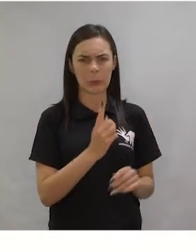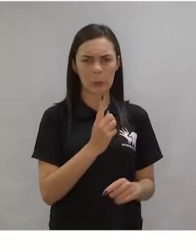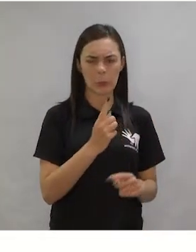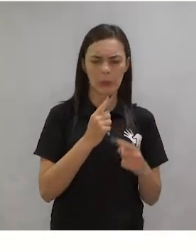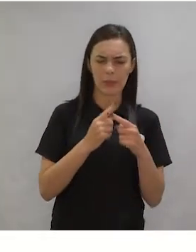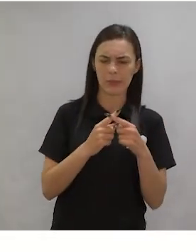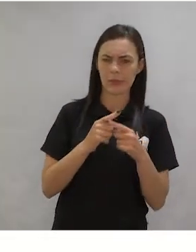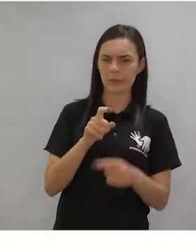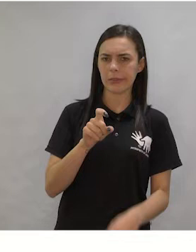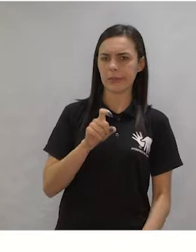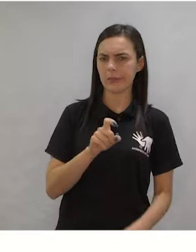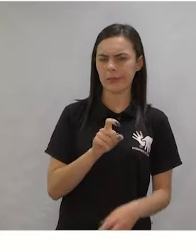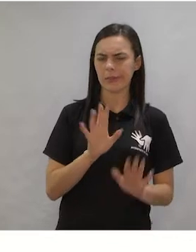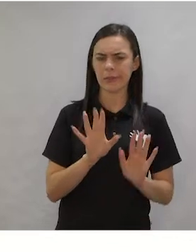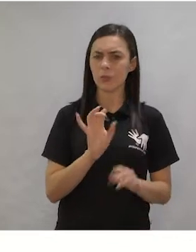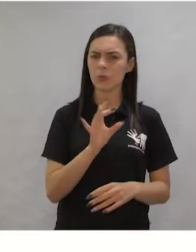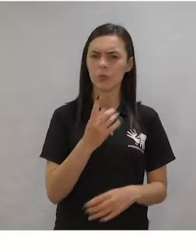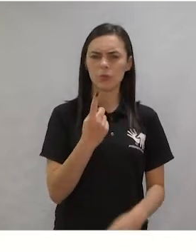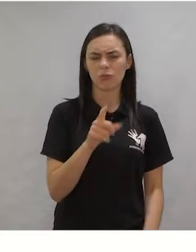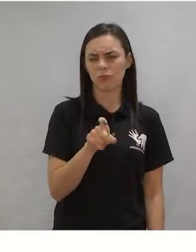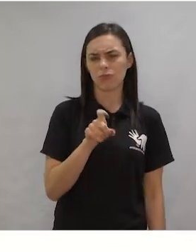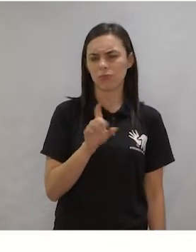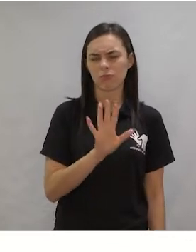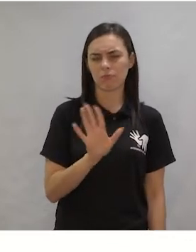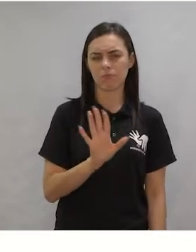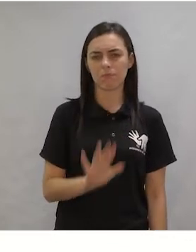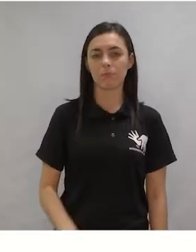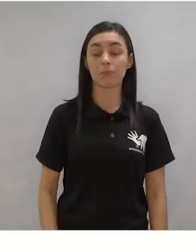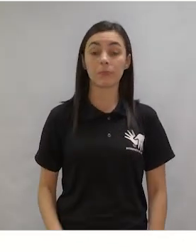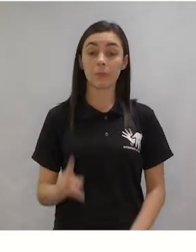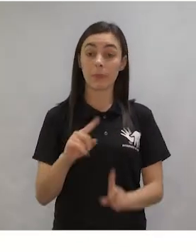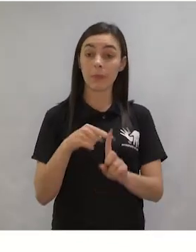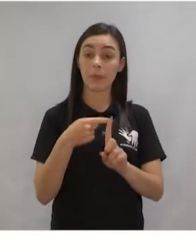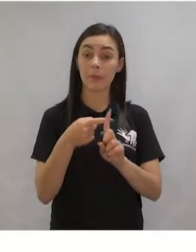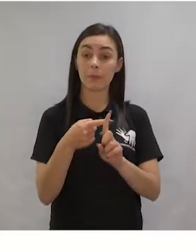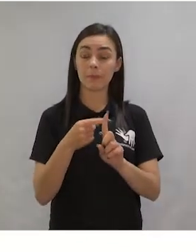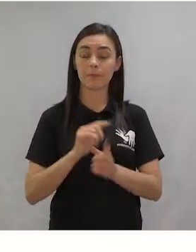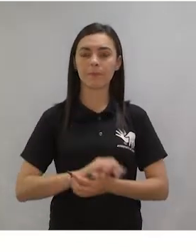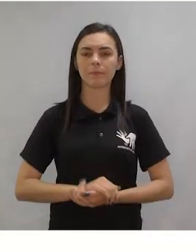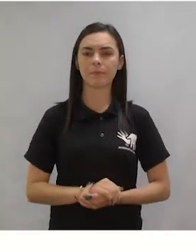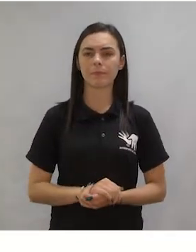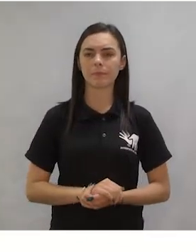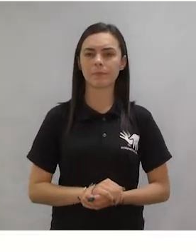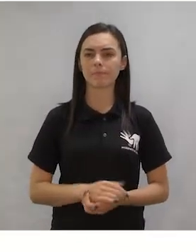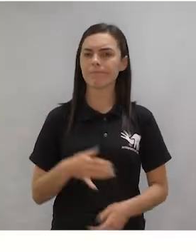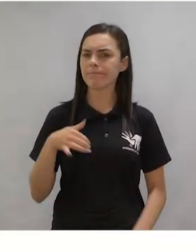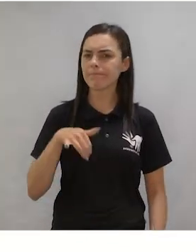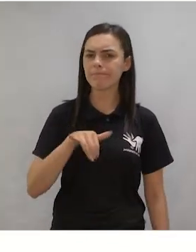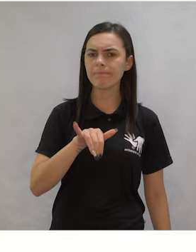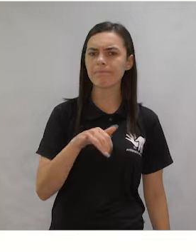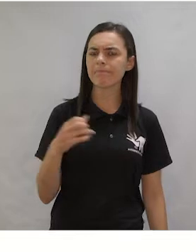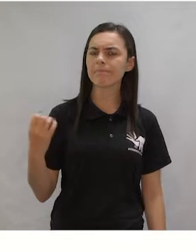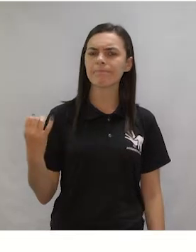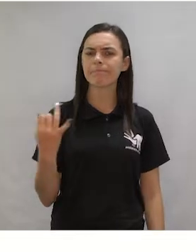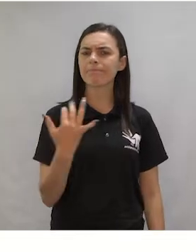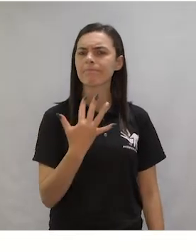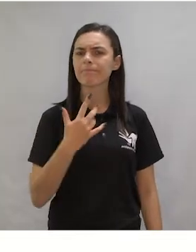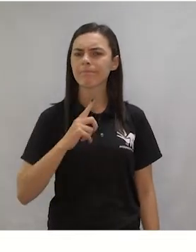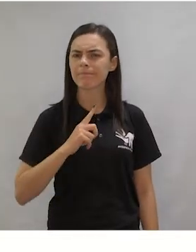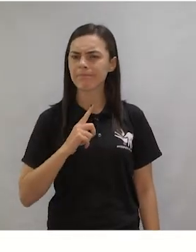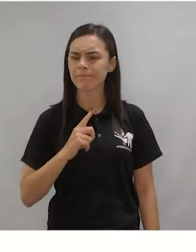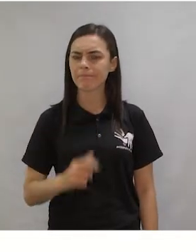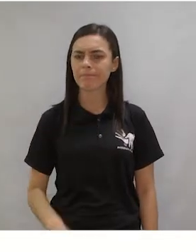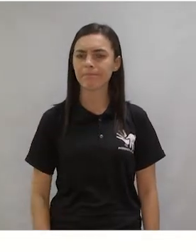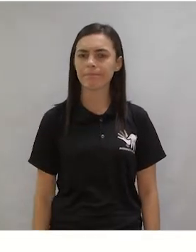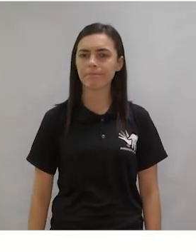1 vezes X, porque eu sei que é uma vez só, então eu só coloco o X. Mas, quantas vezes eu repeti a